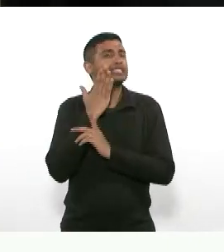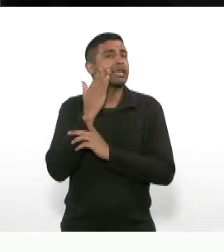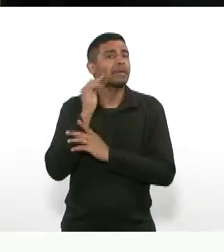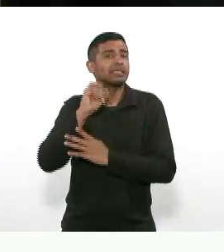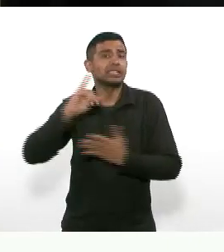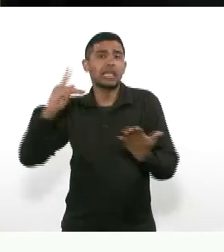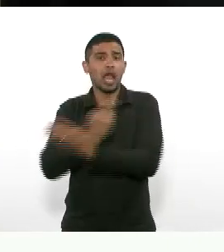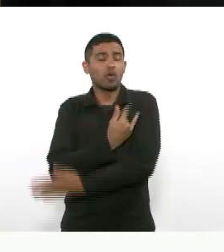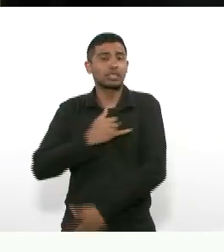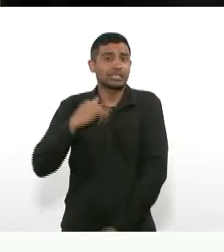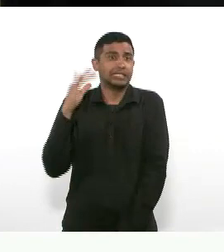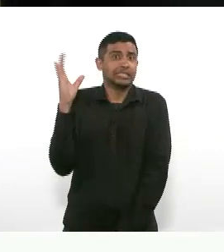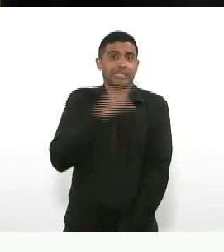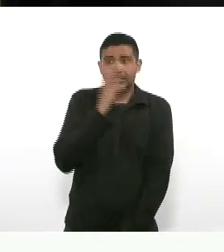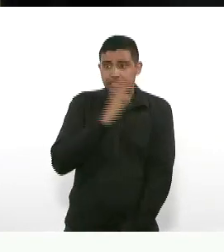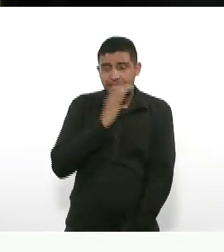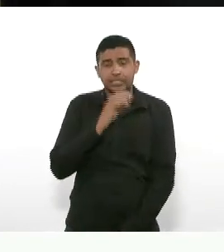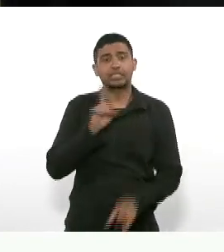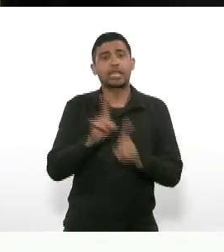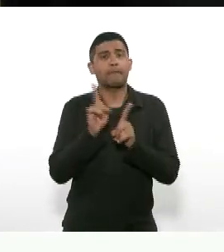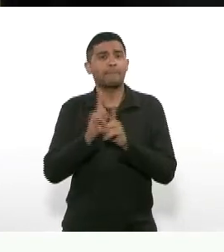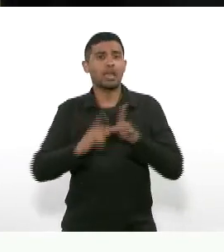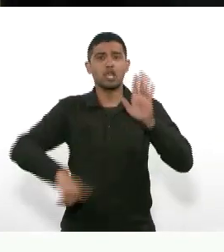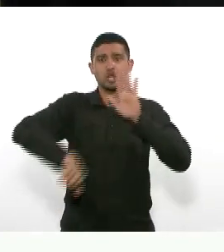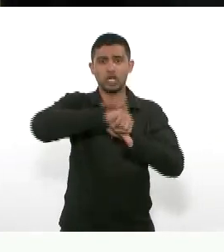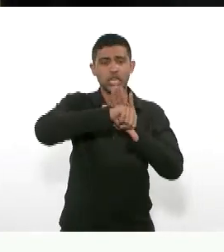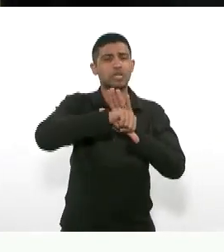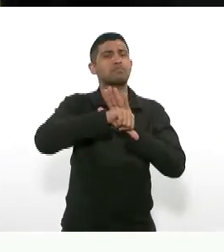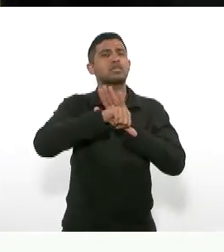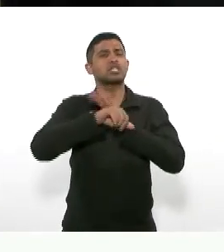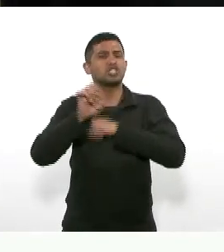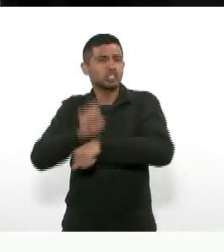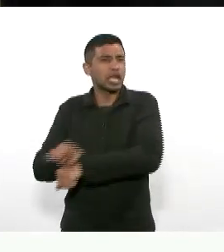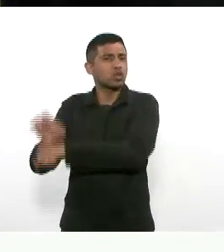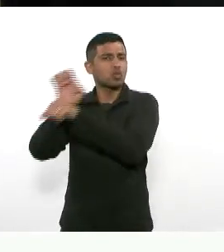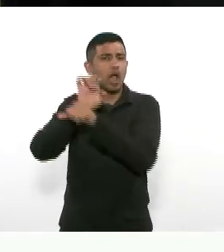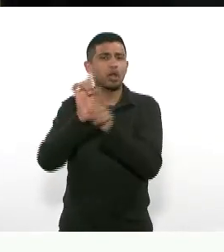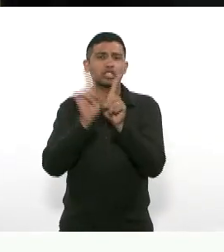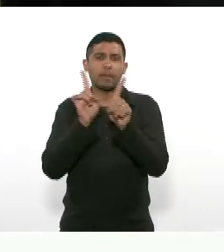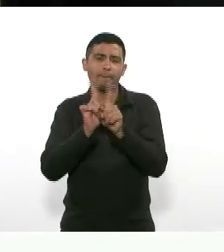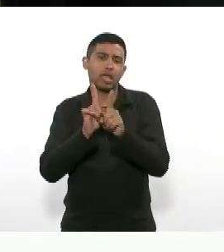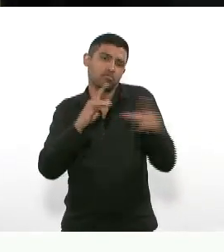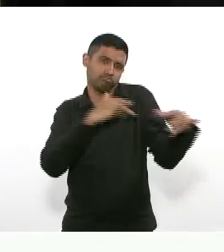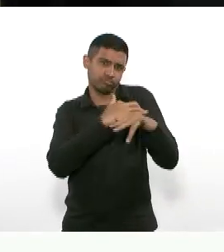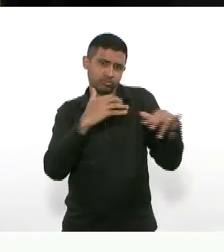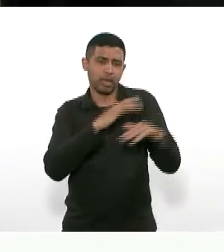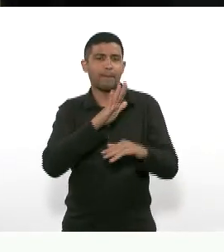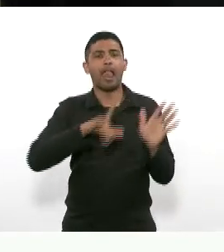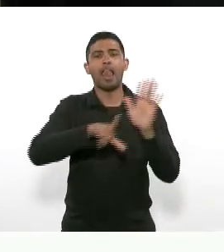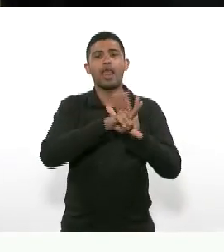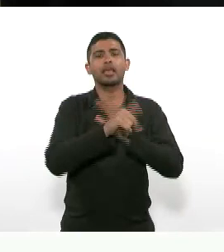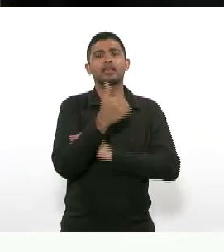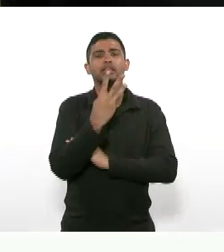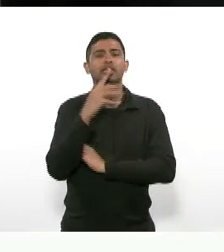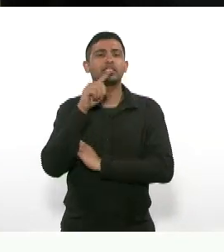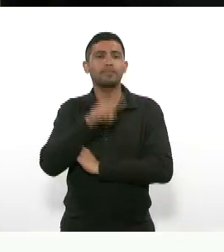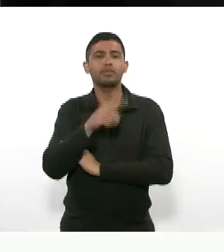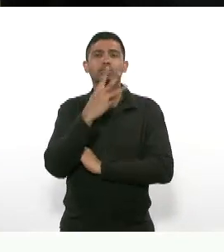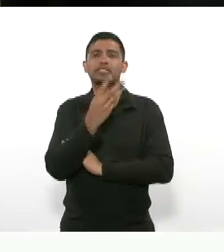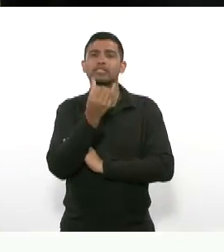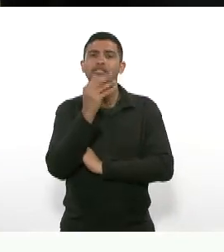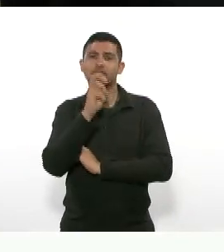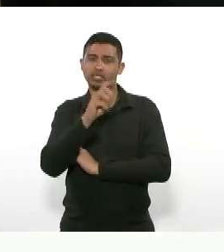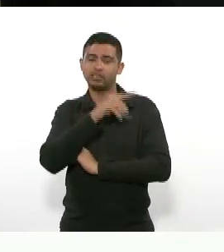emergência e aos crimes interestaduais e transnacionais. A Lei 13.675 dispõe no seu artigo